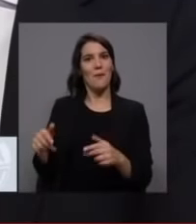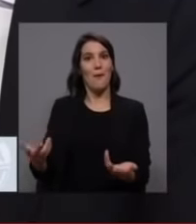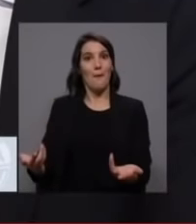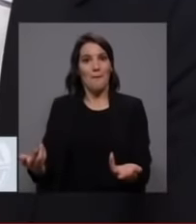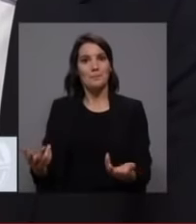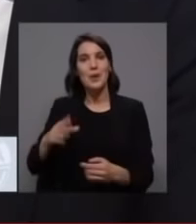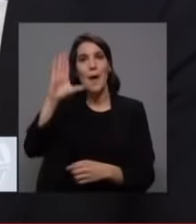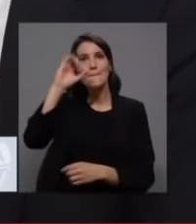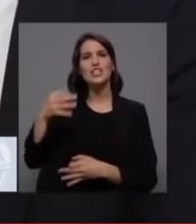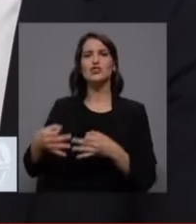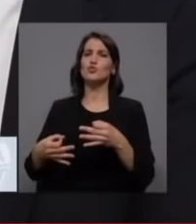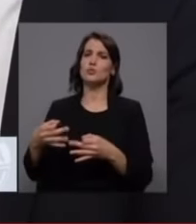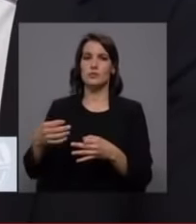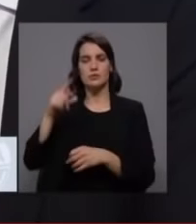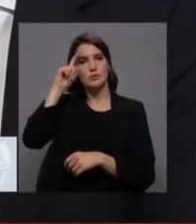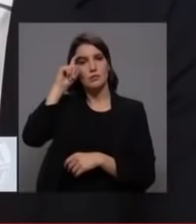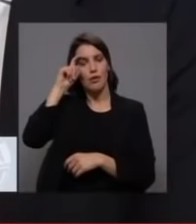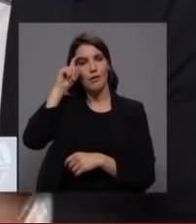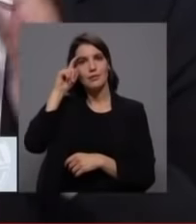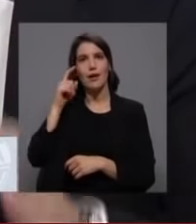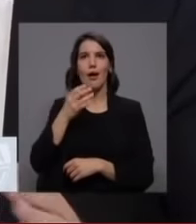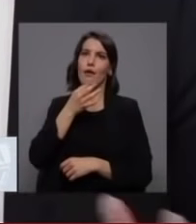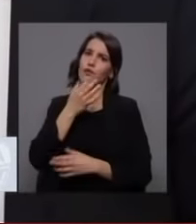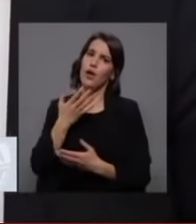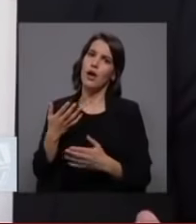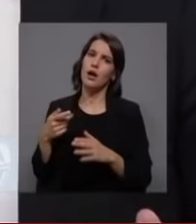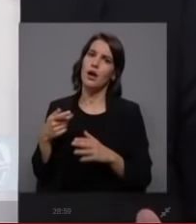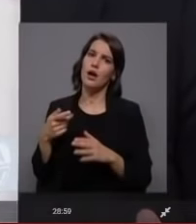ministro da Justiça de José Sócrates trazer